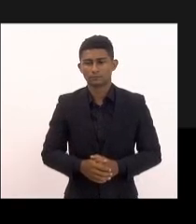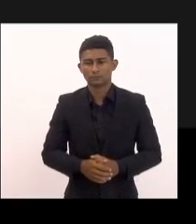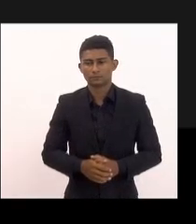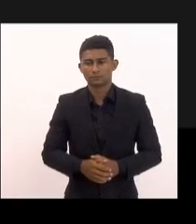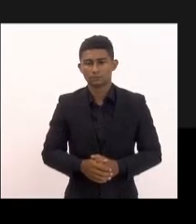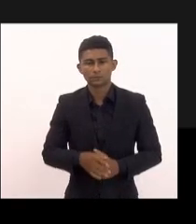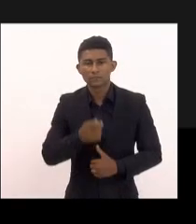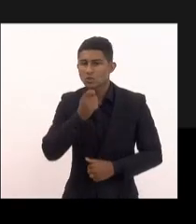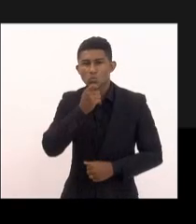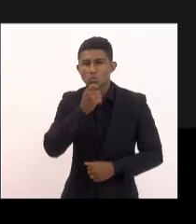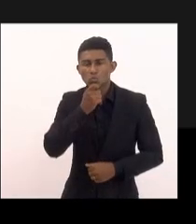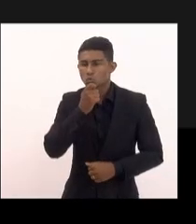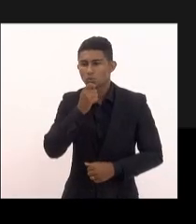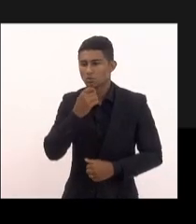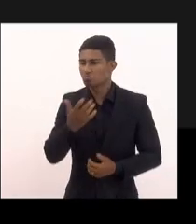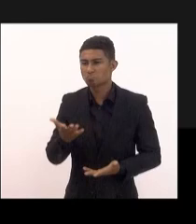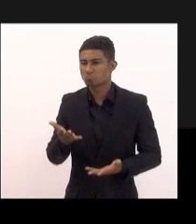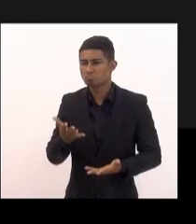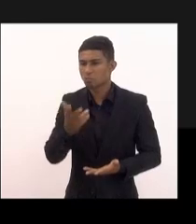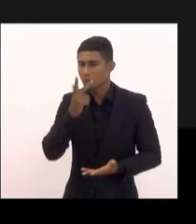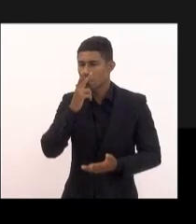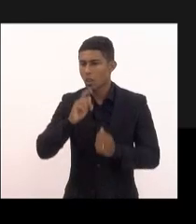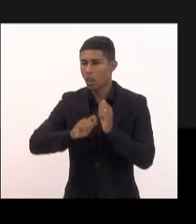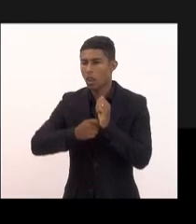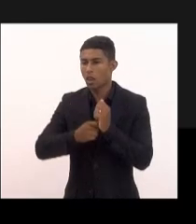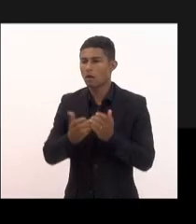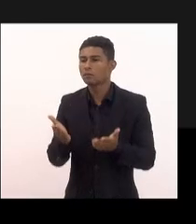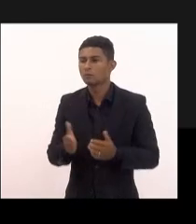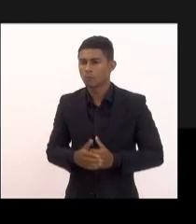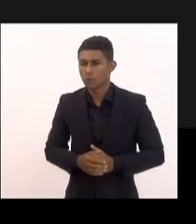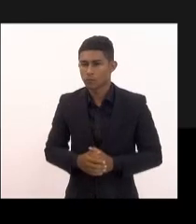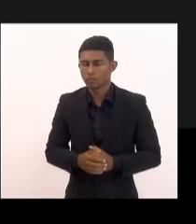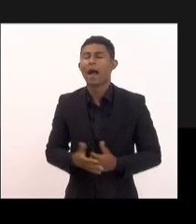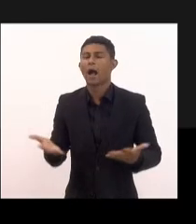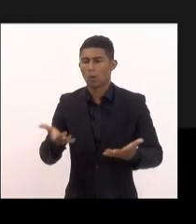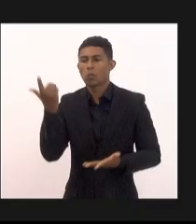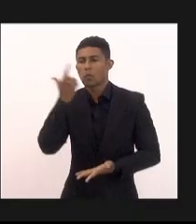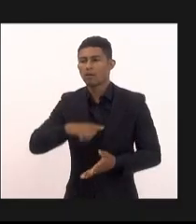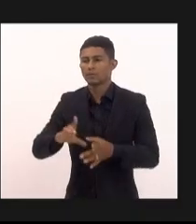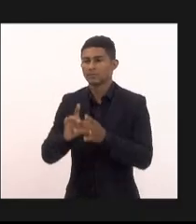Está sem som, Alana? Está fechado. Fechado. Agora sim.